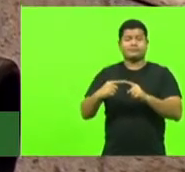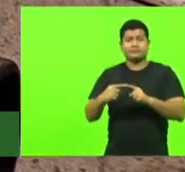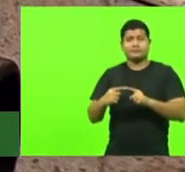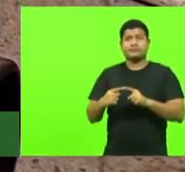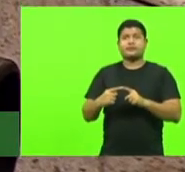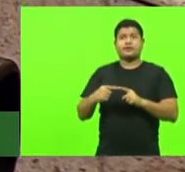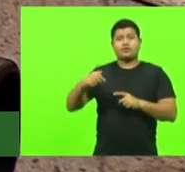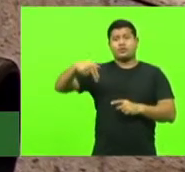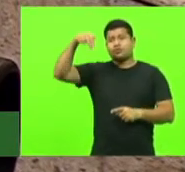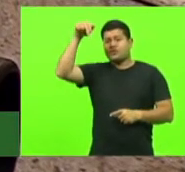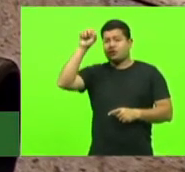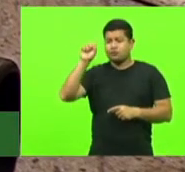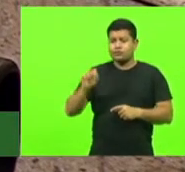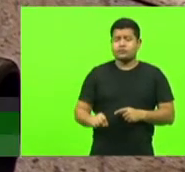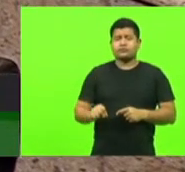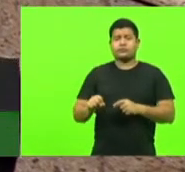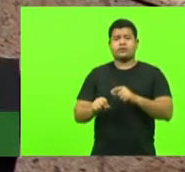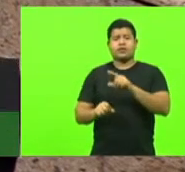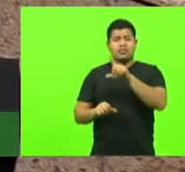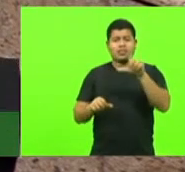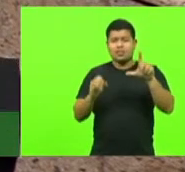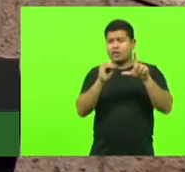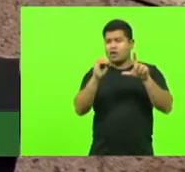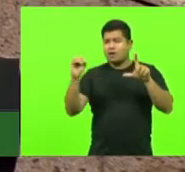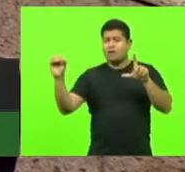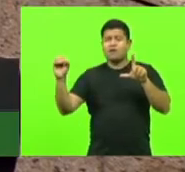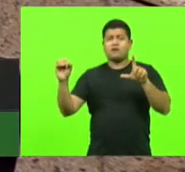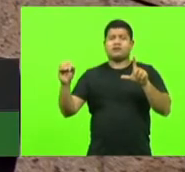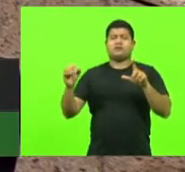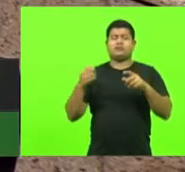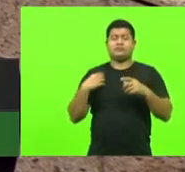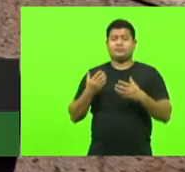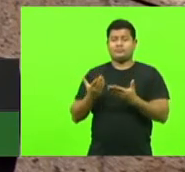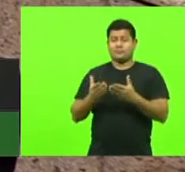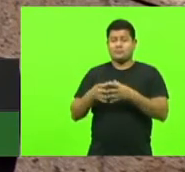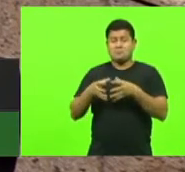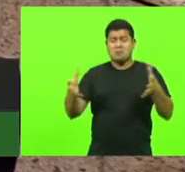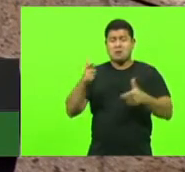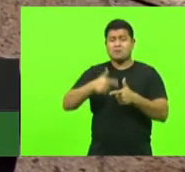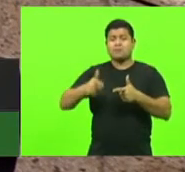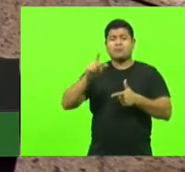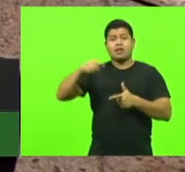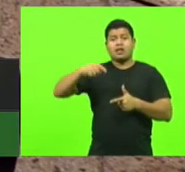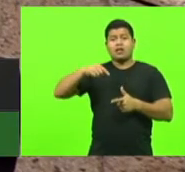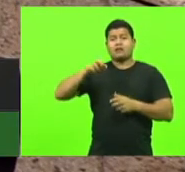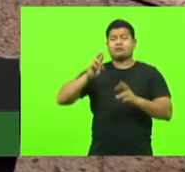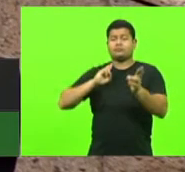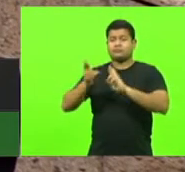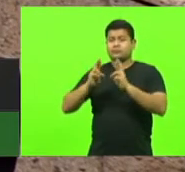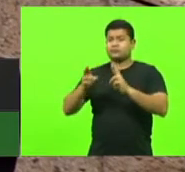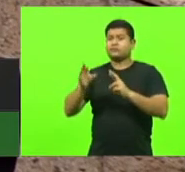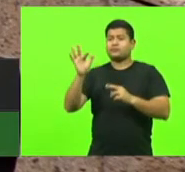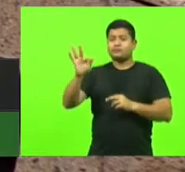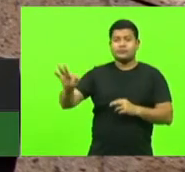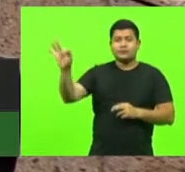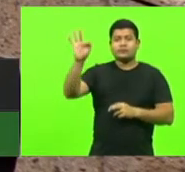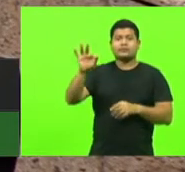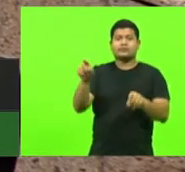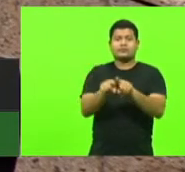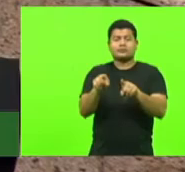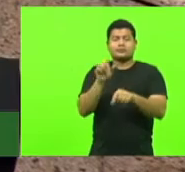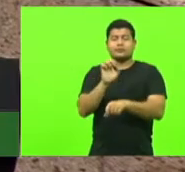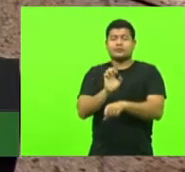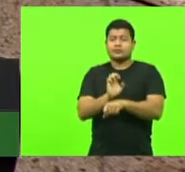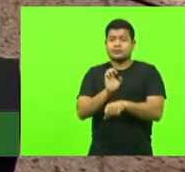norte a sul, de leste a oeste, o maior problema é rodovia. É rodovia federal, é rodovia estadual, é